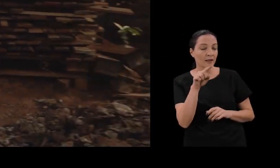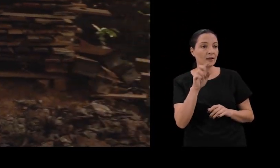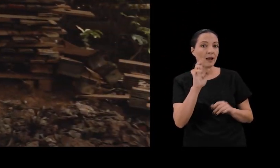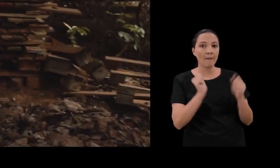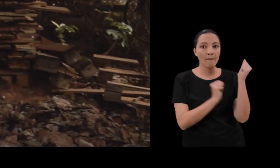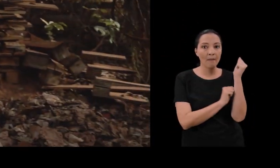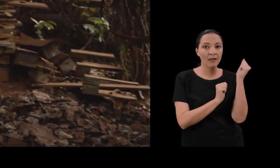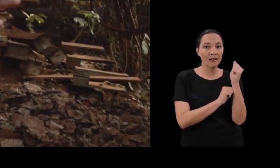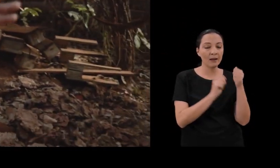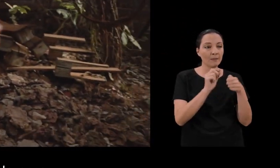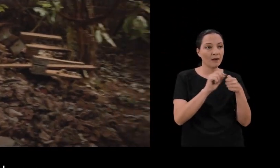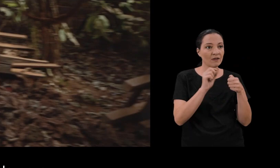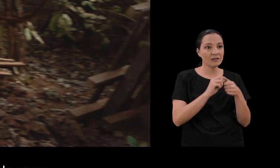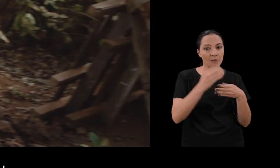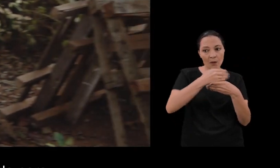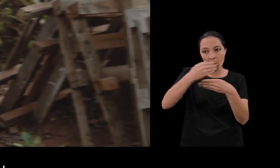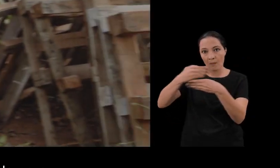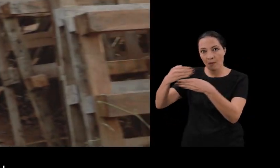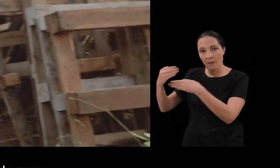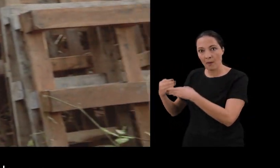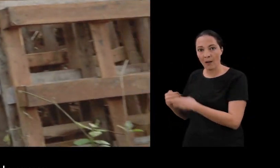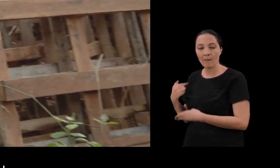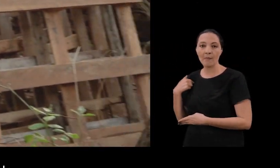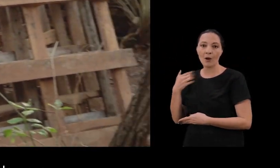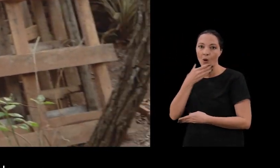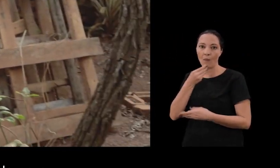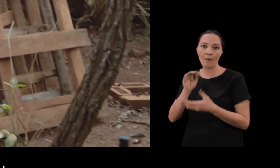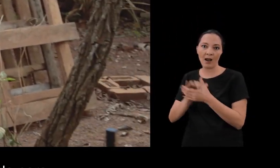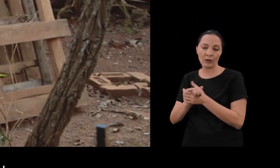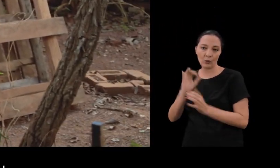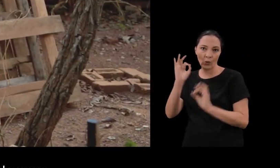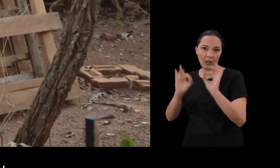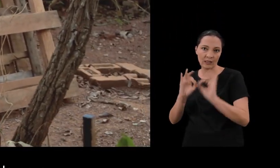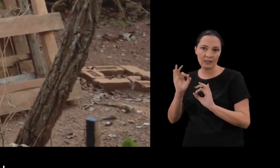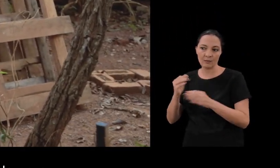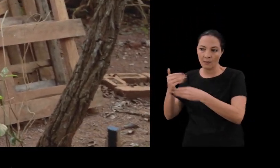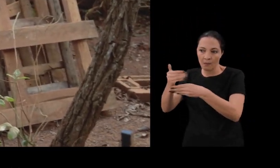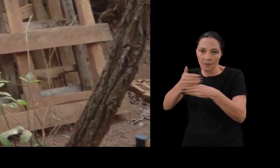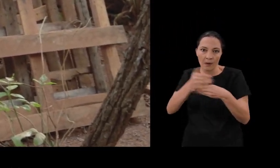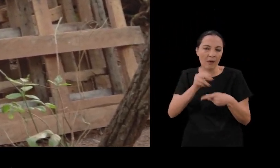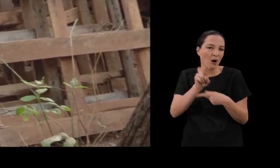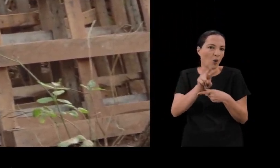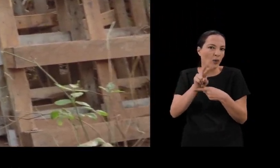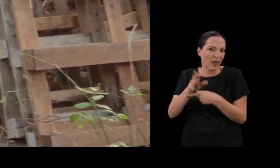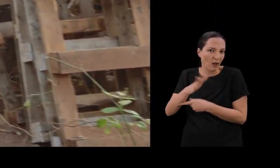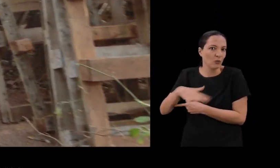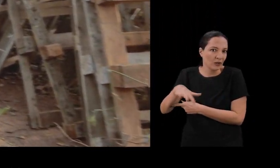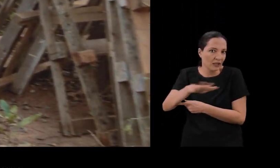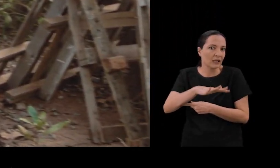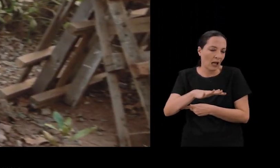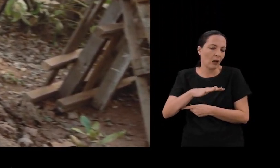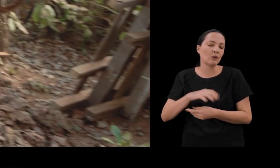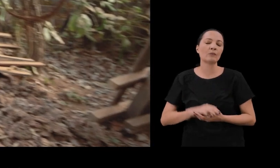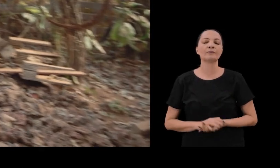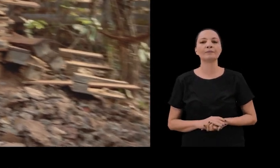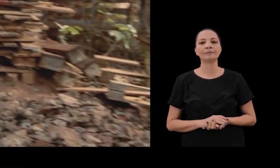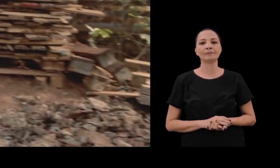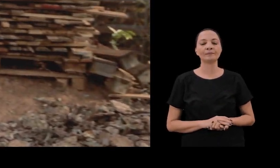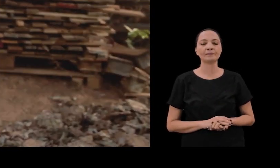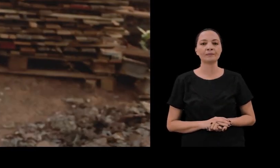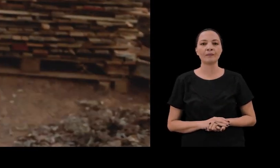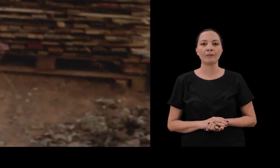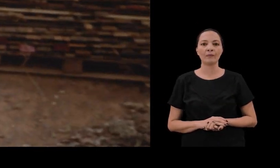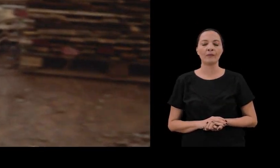são o que faz esses paletes, e meu esposo monta tudo para poder cercar o quintal, para evitar de vandalismo, essas coisas assim.